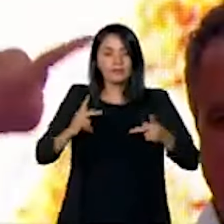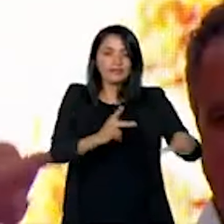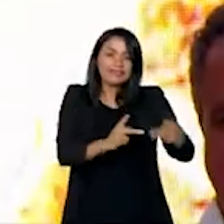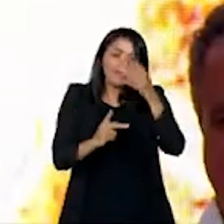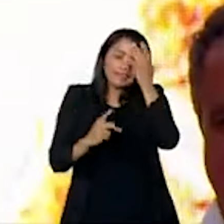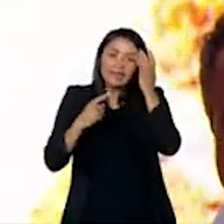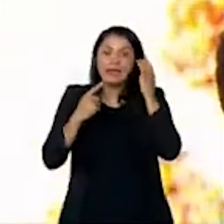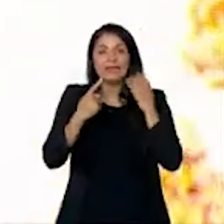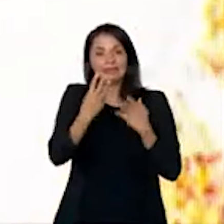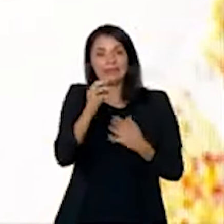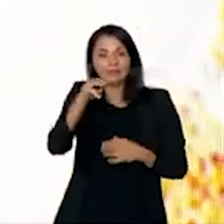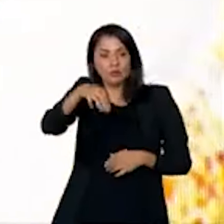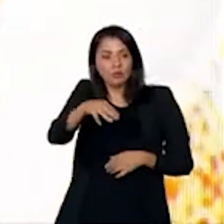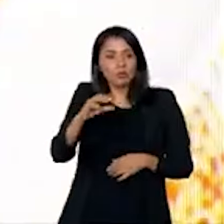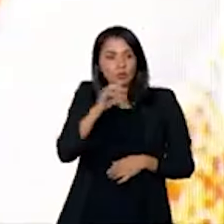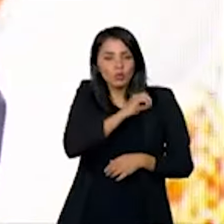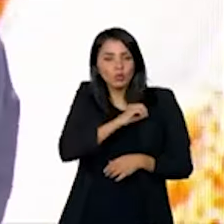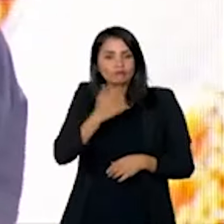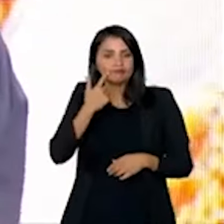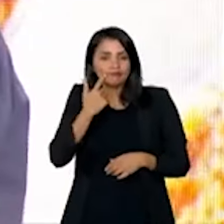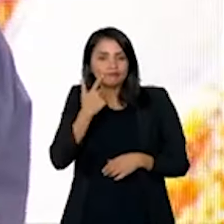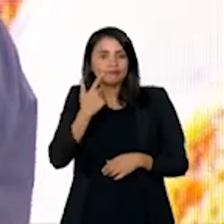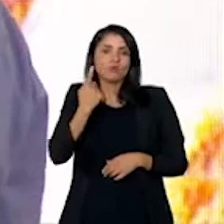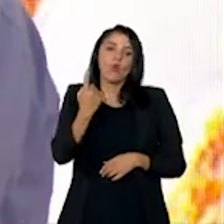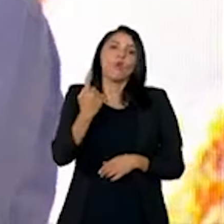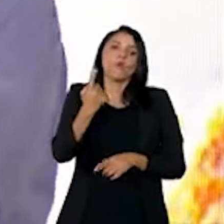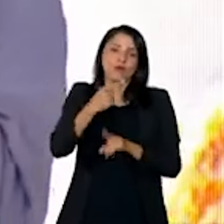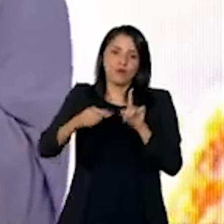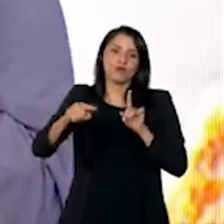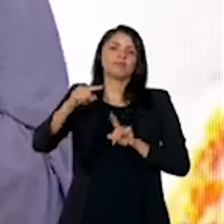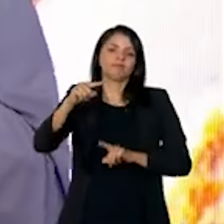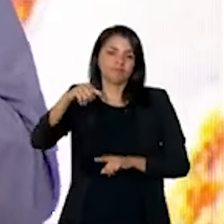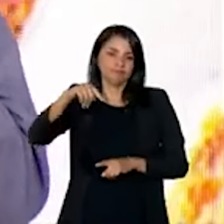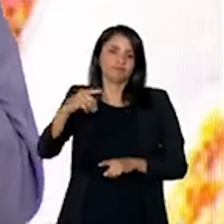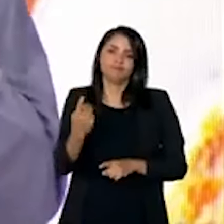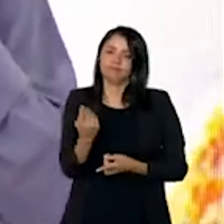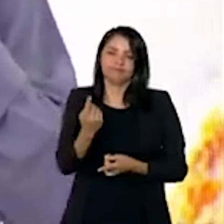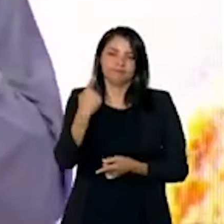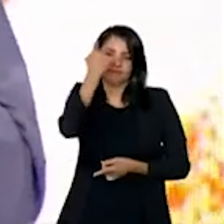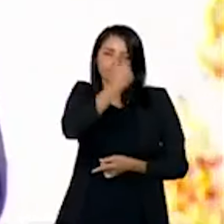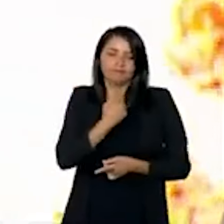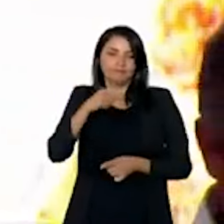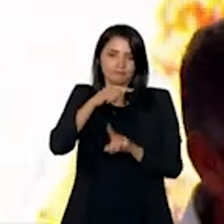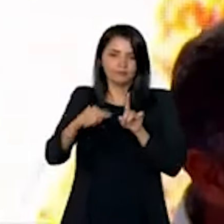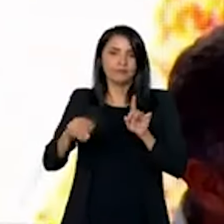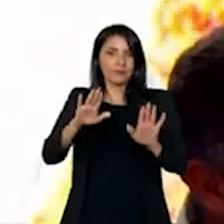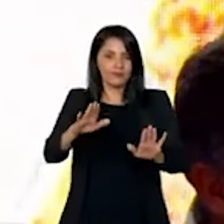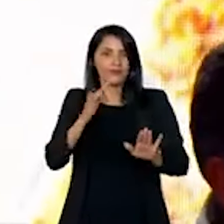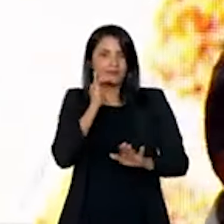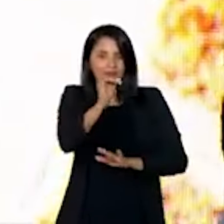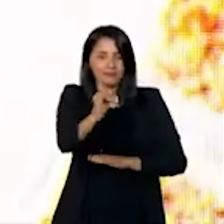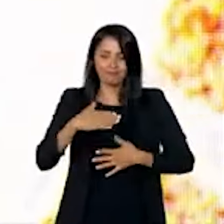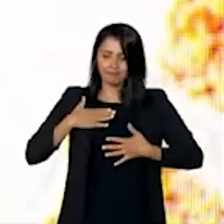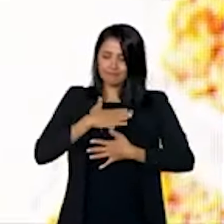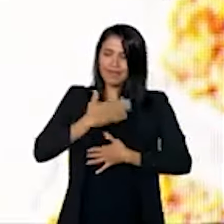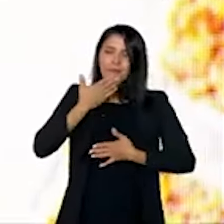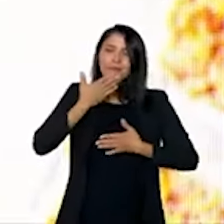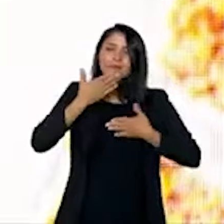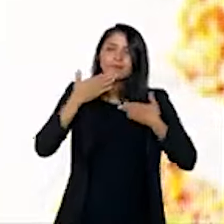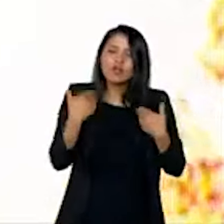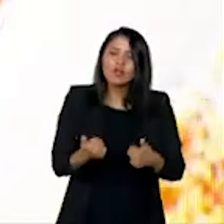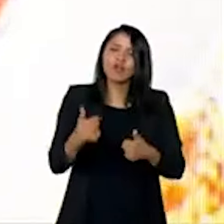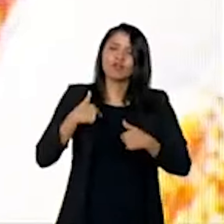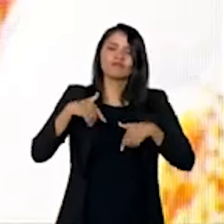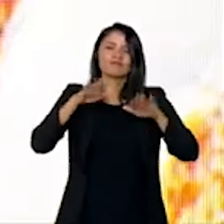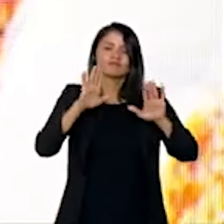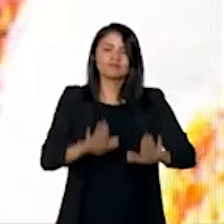demorar meia hora, demora uma hora e meia. Mas eu quero dizer que, prazerosamente, é melhor eu